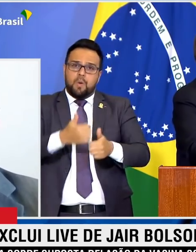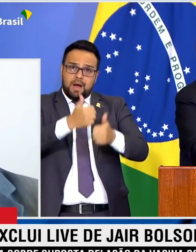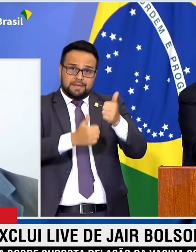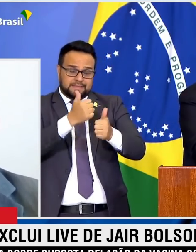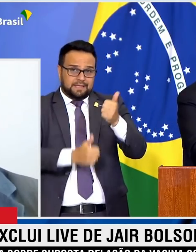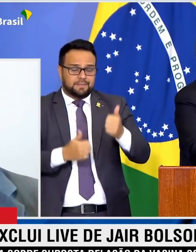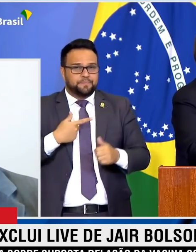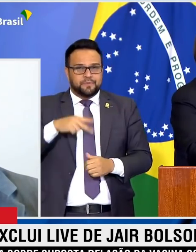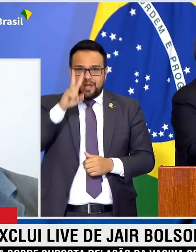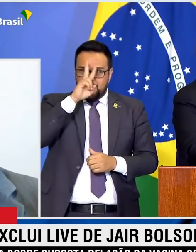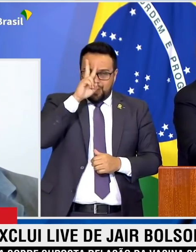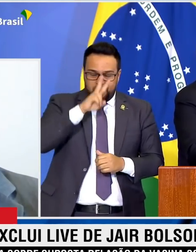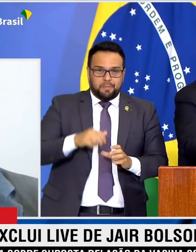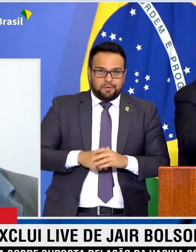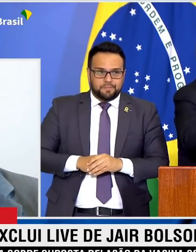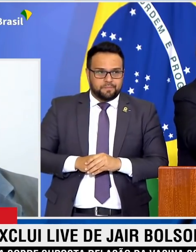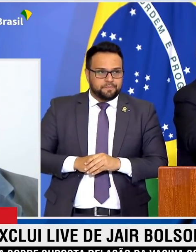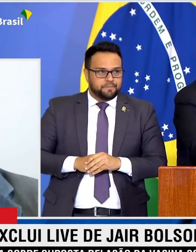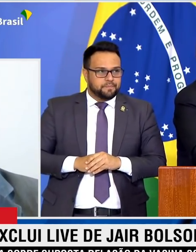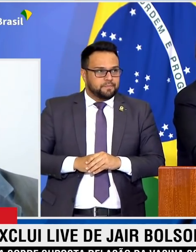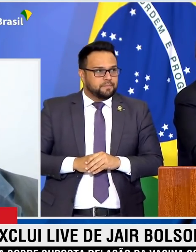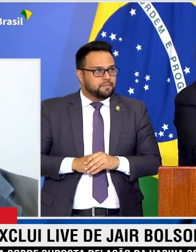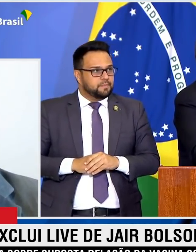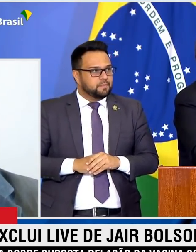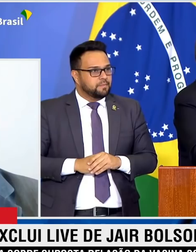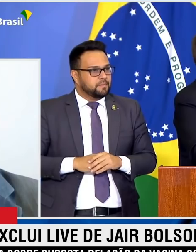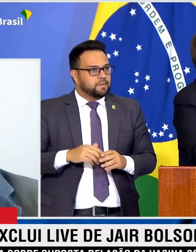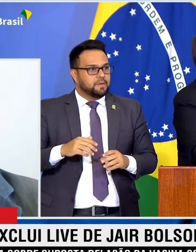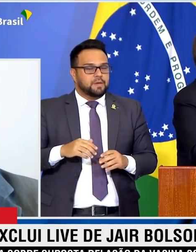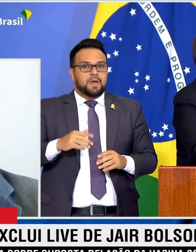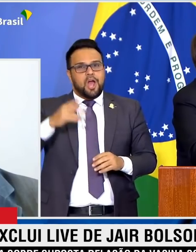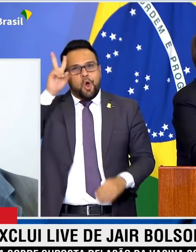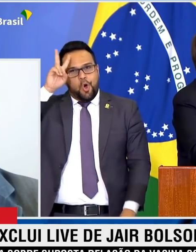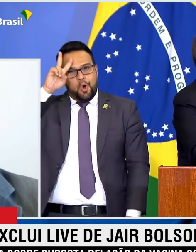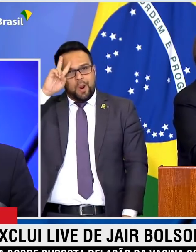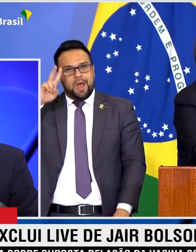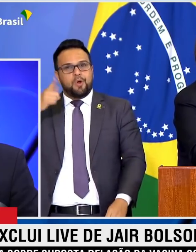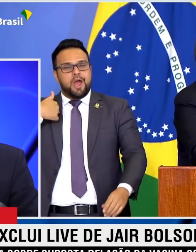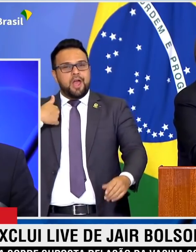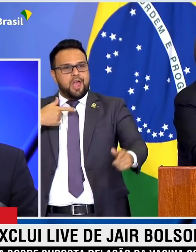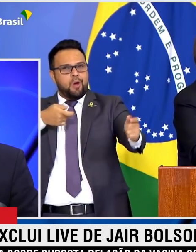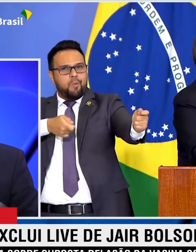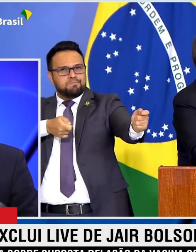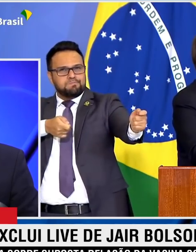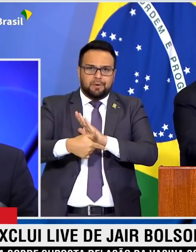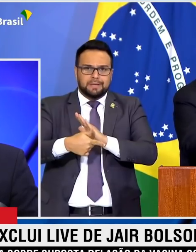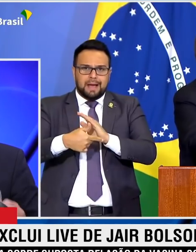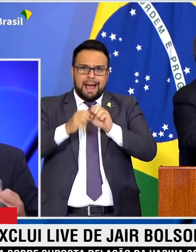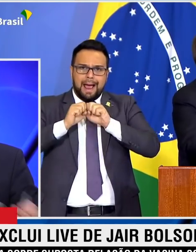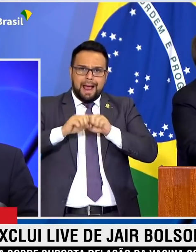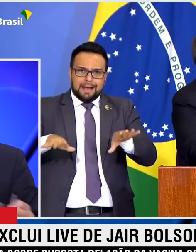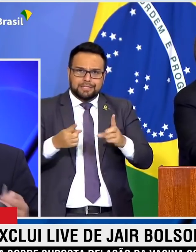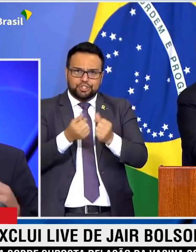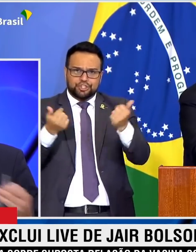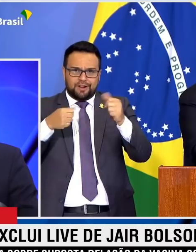negativo na academia as pessoas não são tão influenciáveis assim e como você sempre diz até para mostrar o que a pessoa pensa